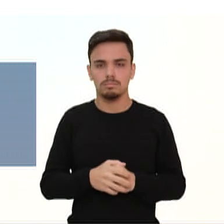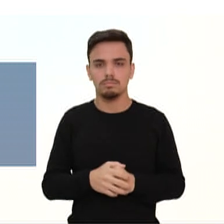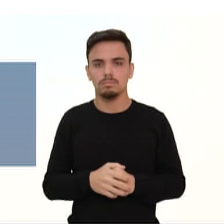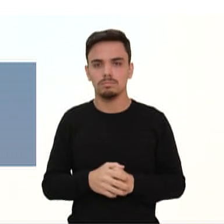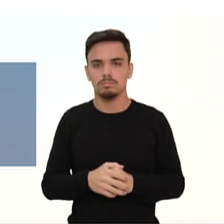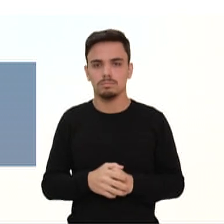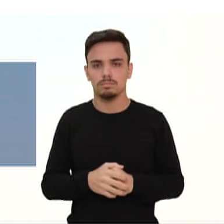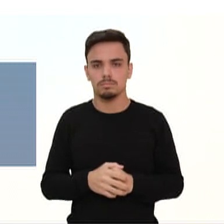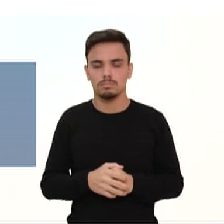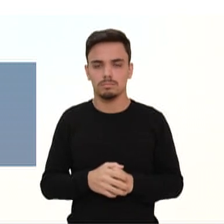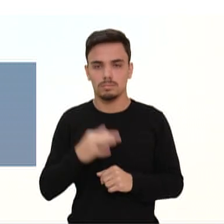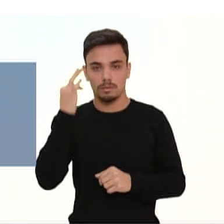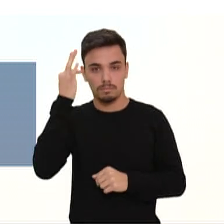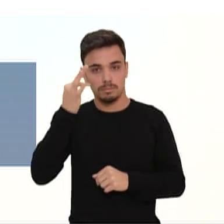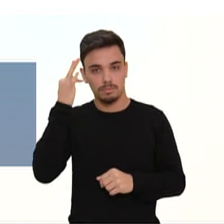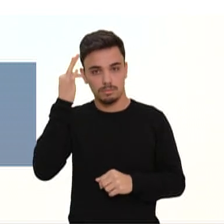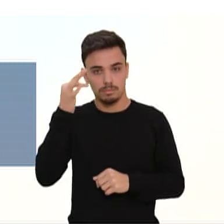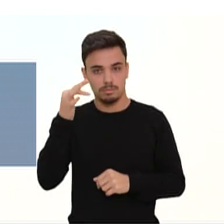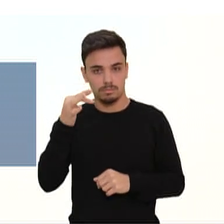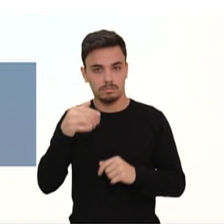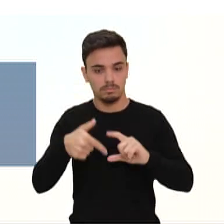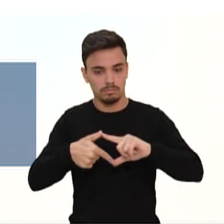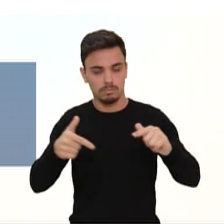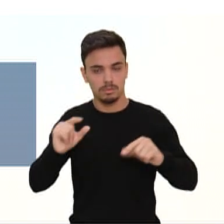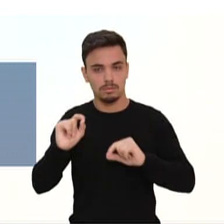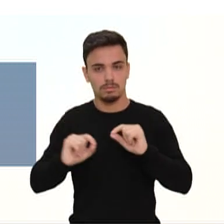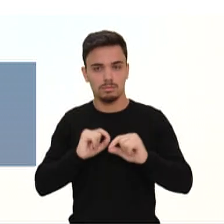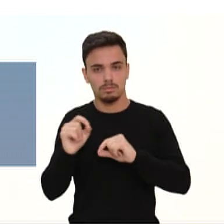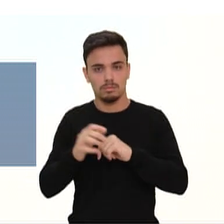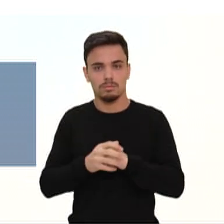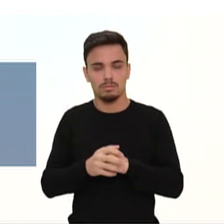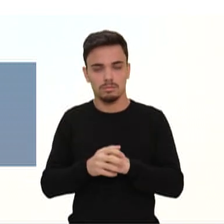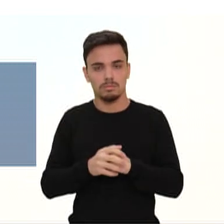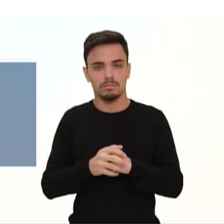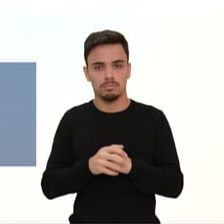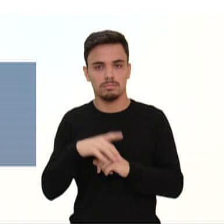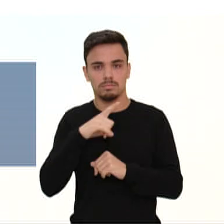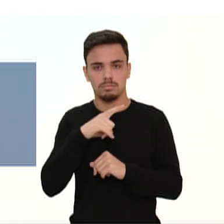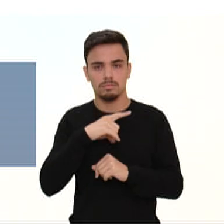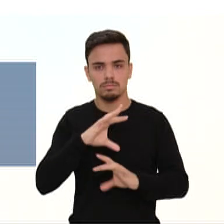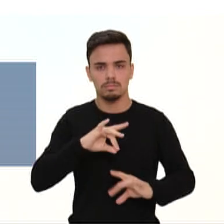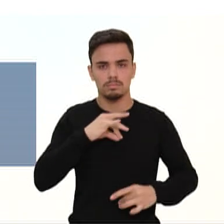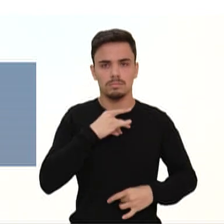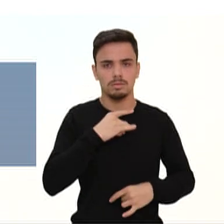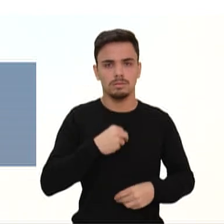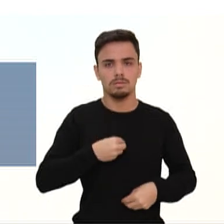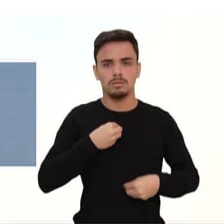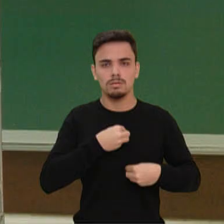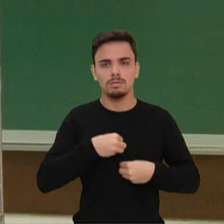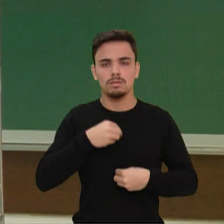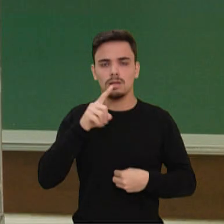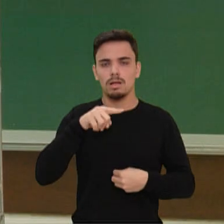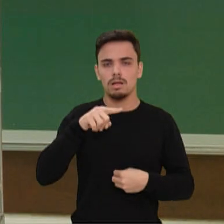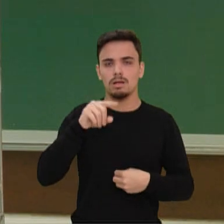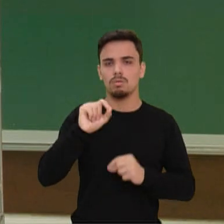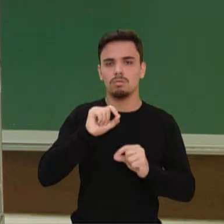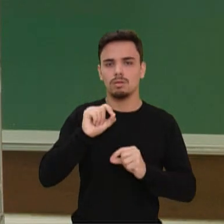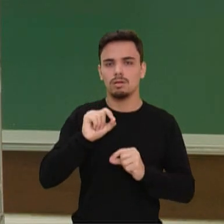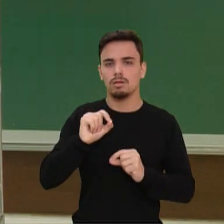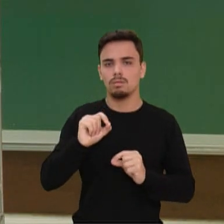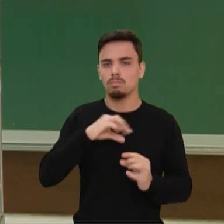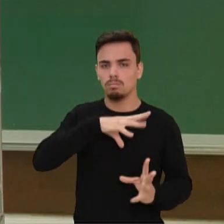Kant, o filósofo moderno, ele distinguiu entre essência e aparência. Essência é o mundo naquilo que ele é em si